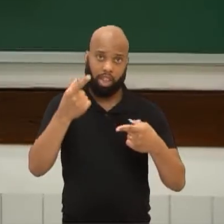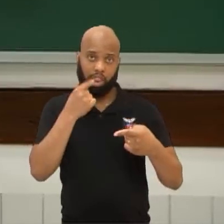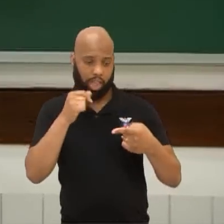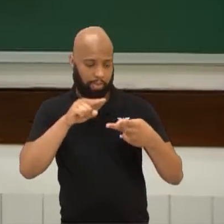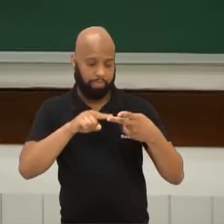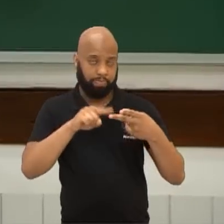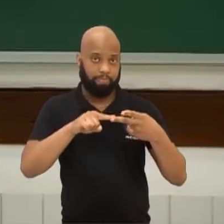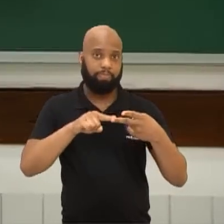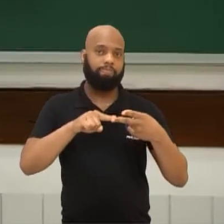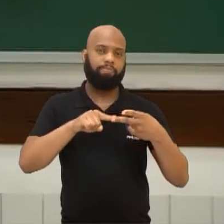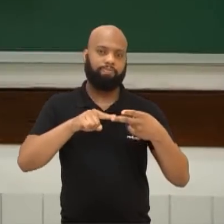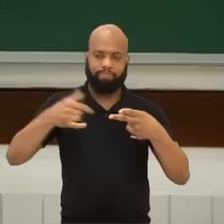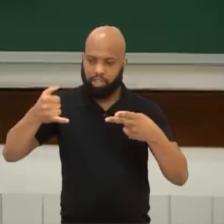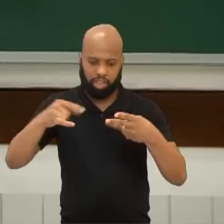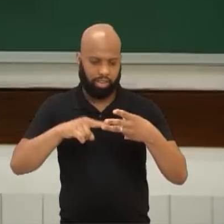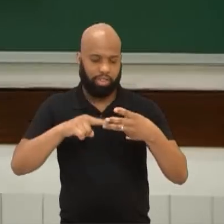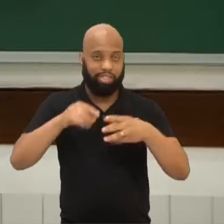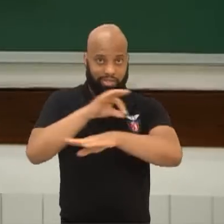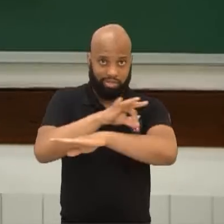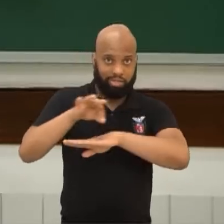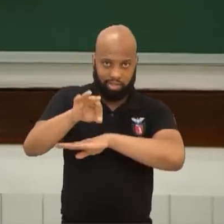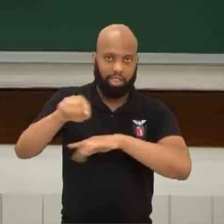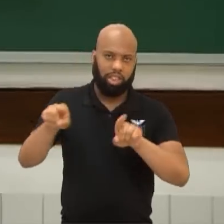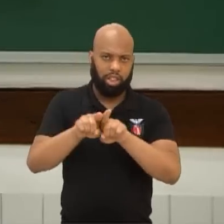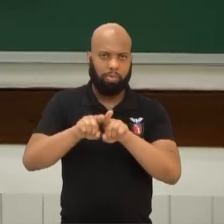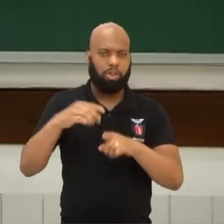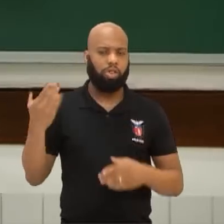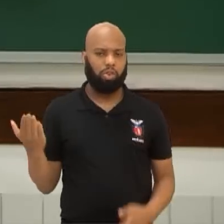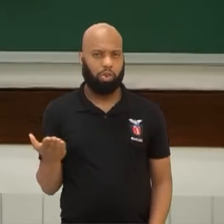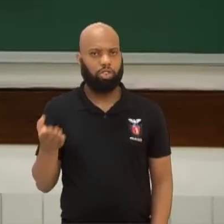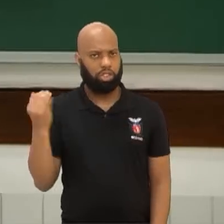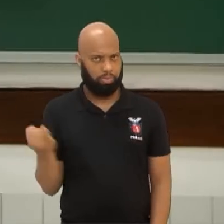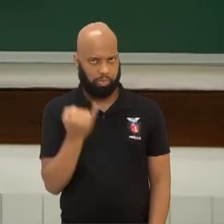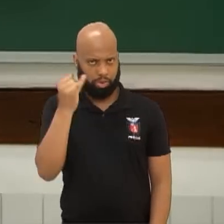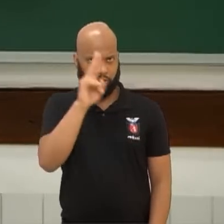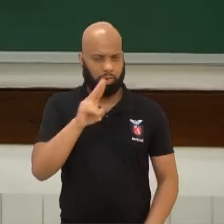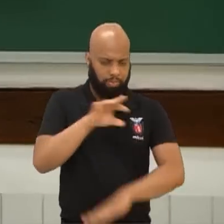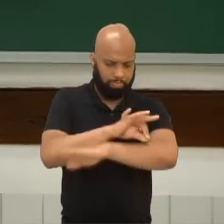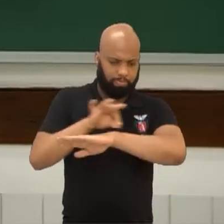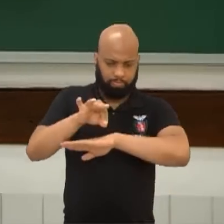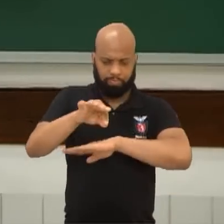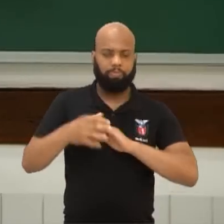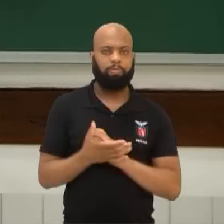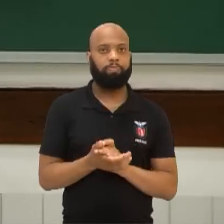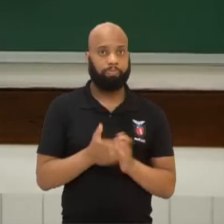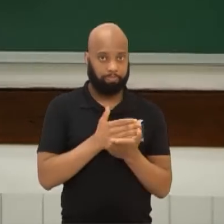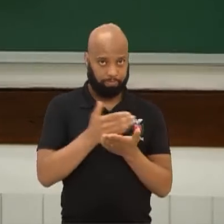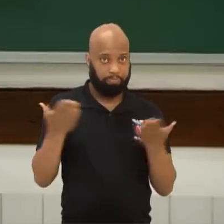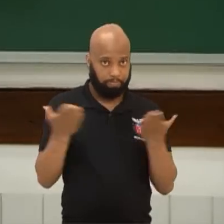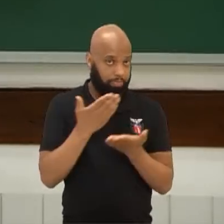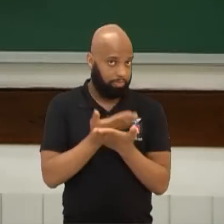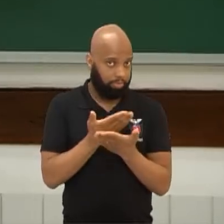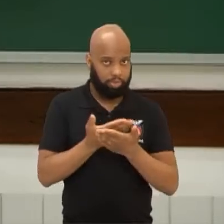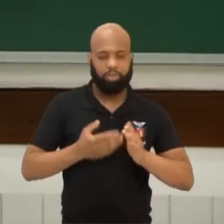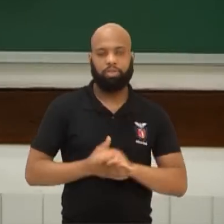caneta, borracha e uma régua, que hoje a gente vai trabalhar com um assunto bem interessante, tá bom? Vamos começar então?